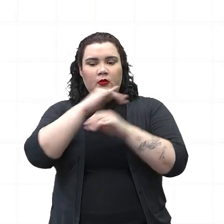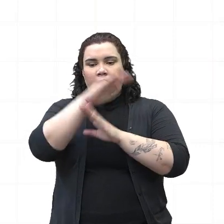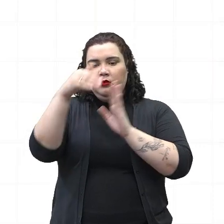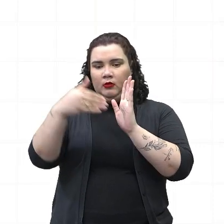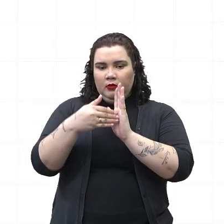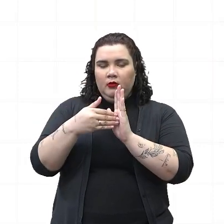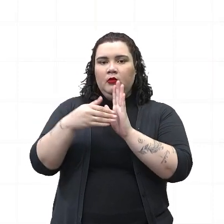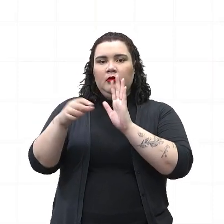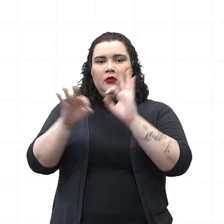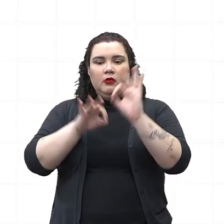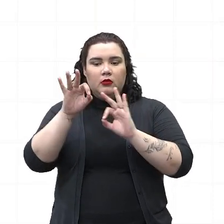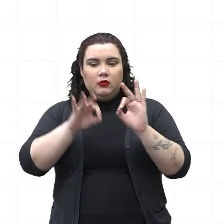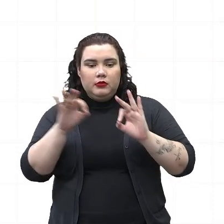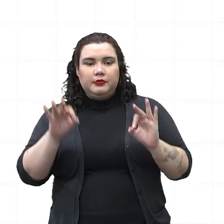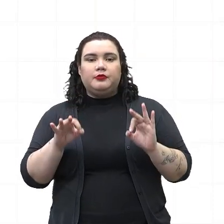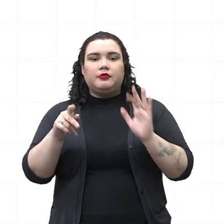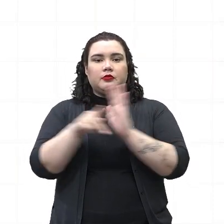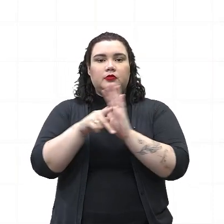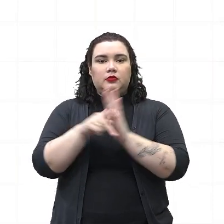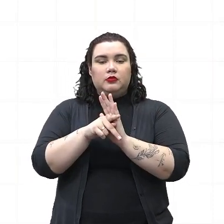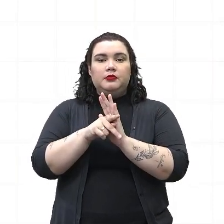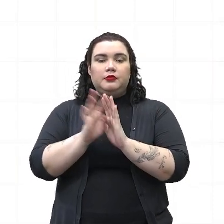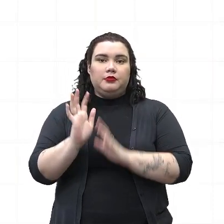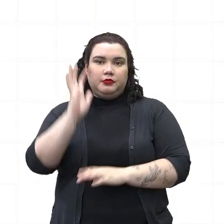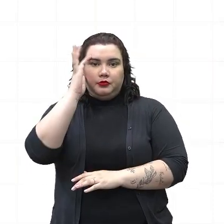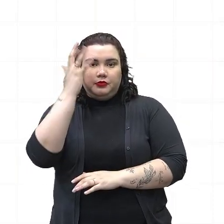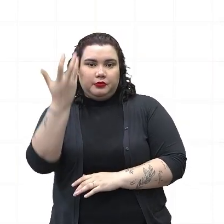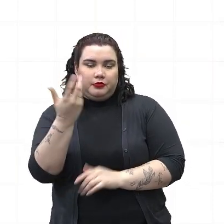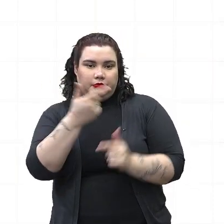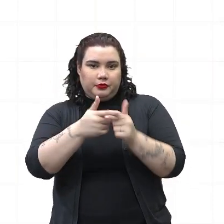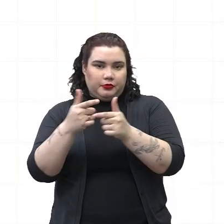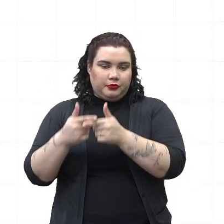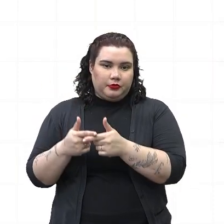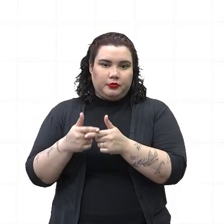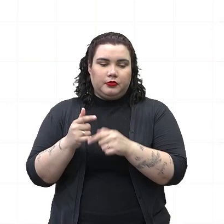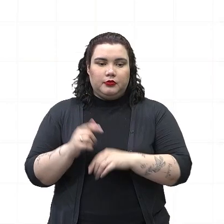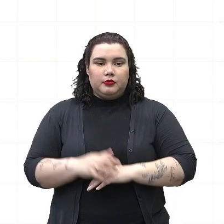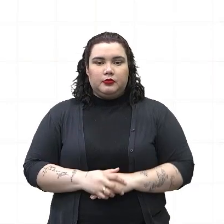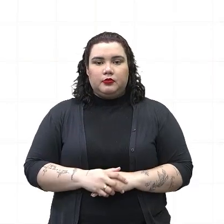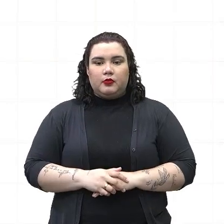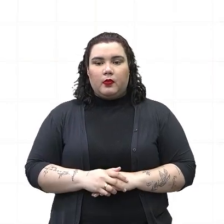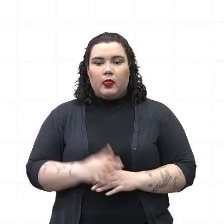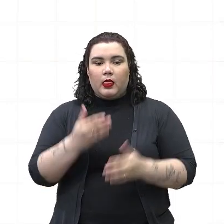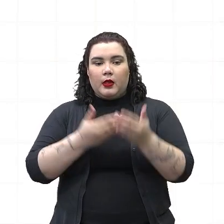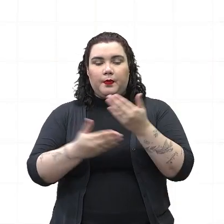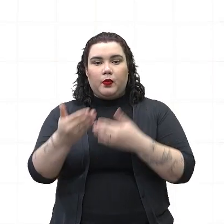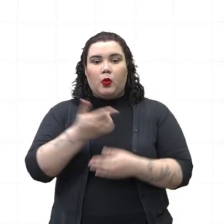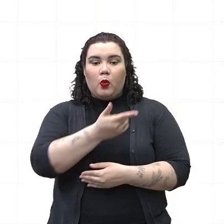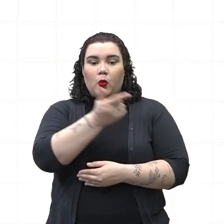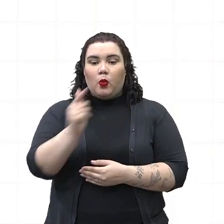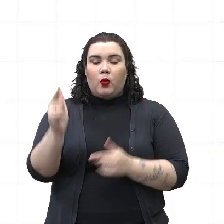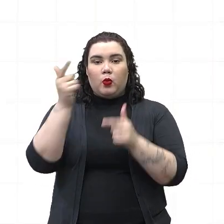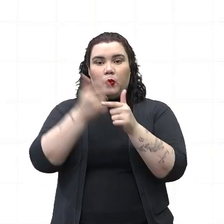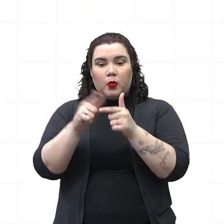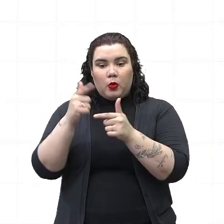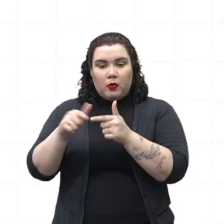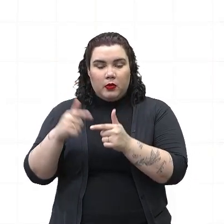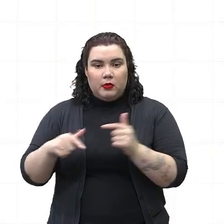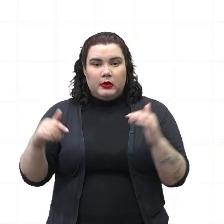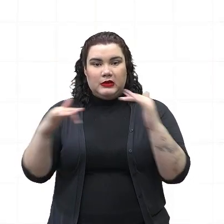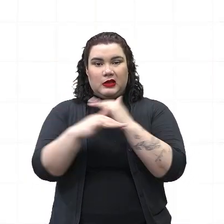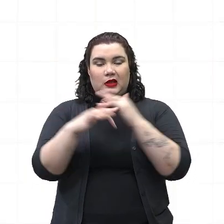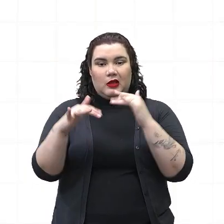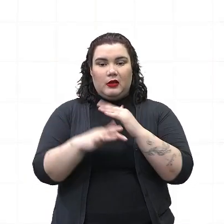países ali para tentar resolver certas situações. Né? Vamos continuar verificando outro problema com relação às cidades que